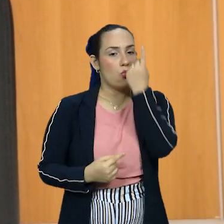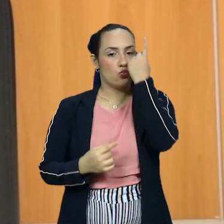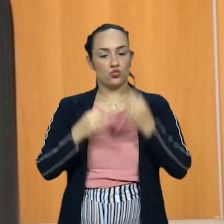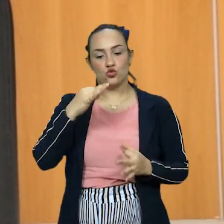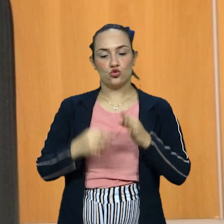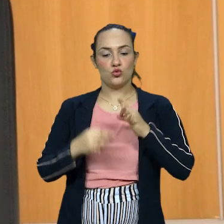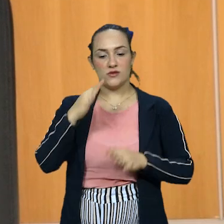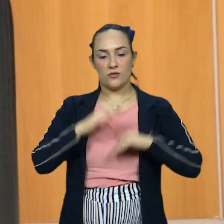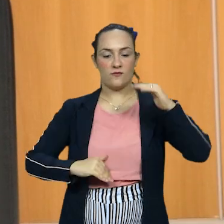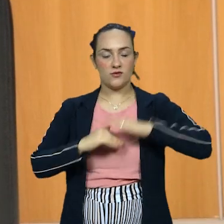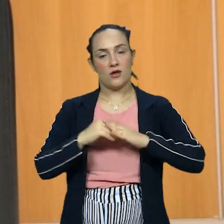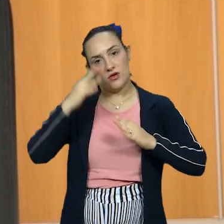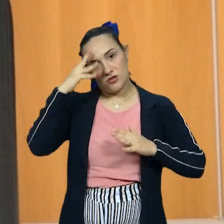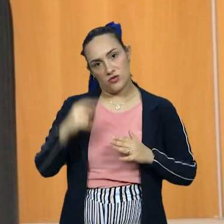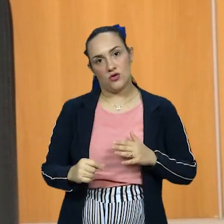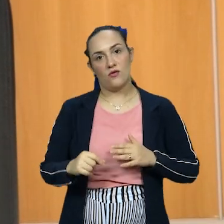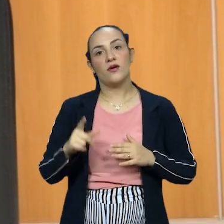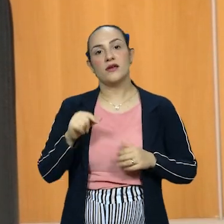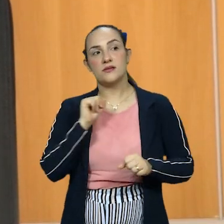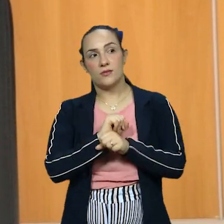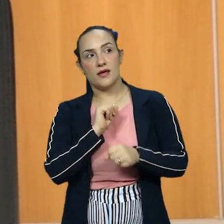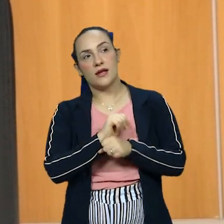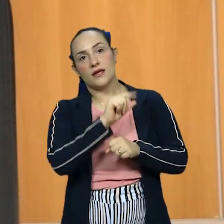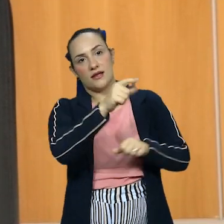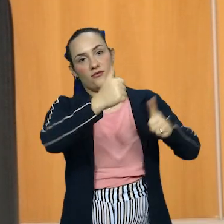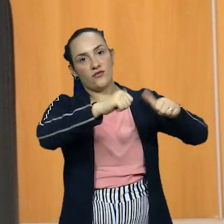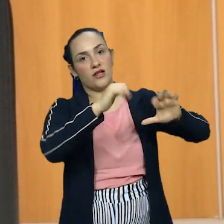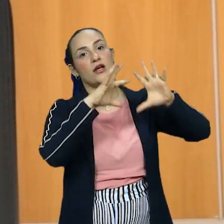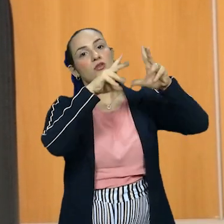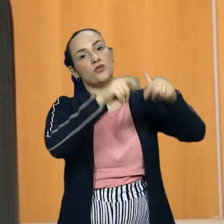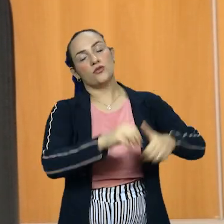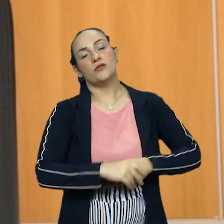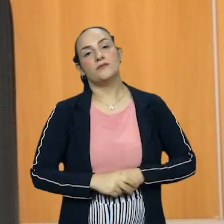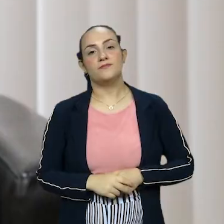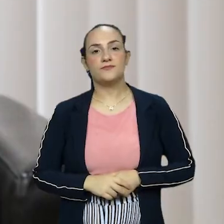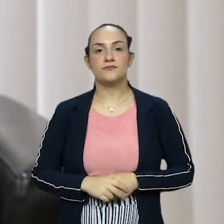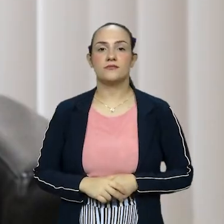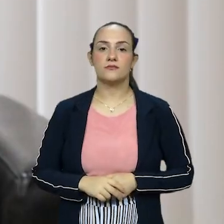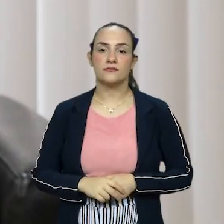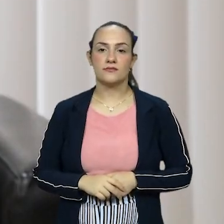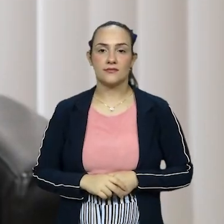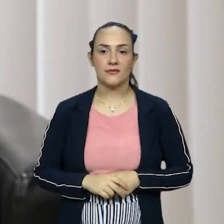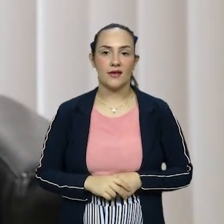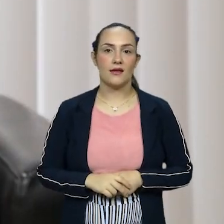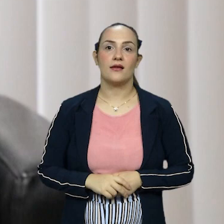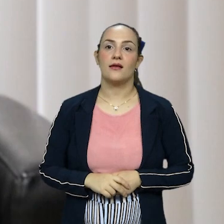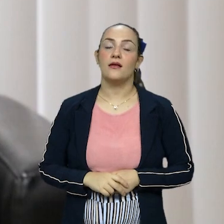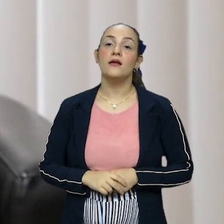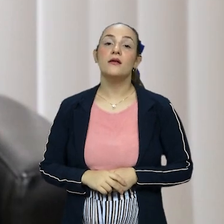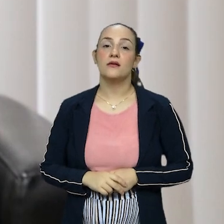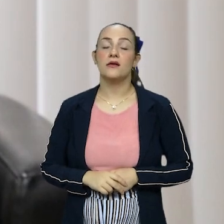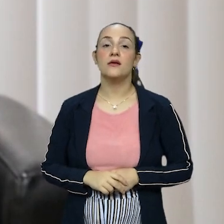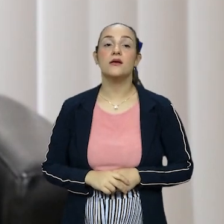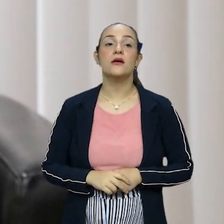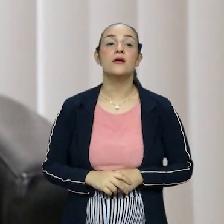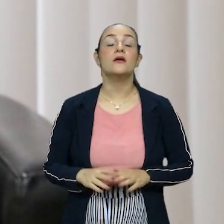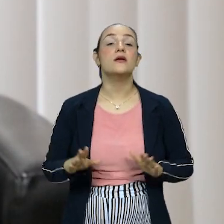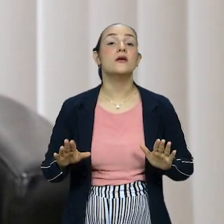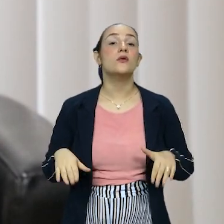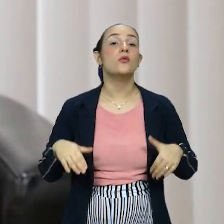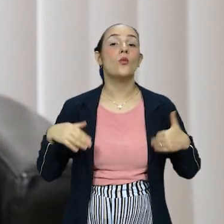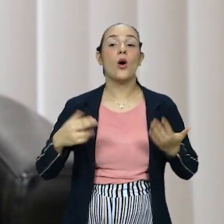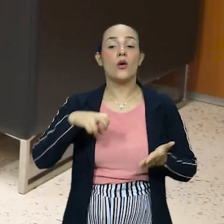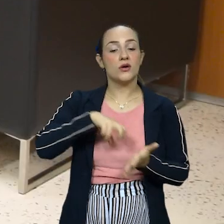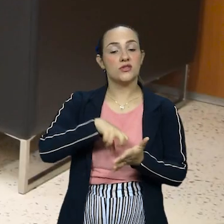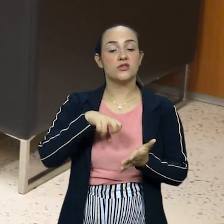julgamento monocrático pelo juiz, aí o processo vem concluído para a prolação da sentença. Certo, eu ia até perguntar quem julga, o senhor acabou respondendo.